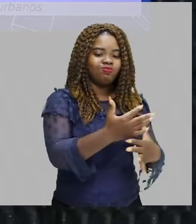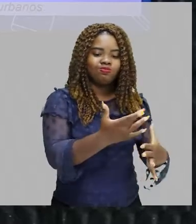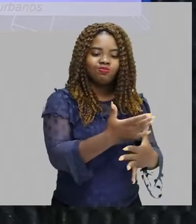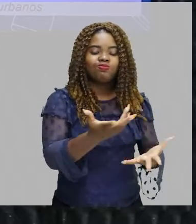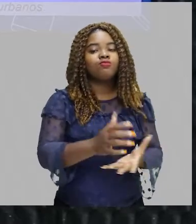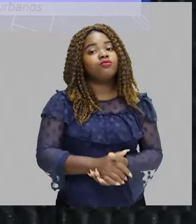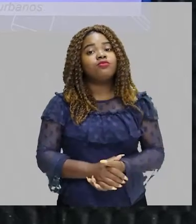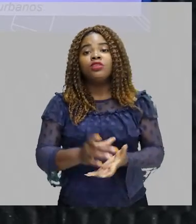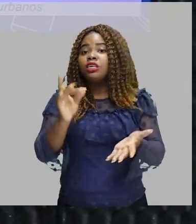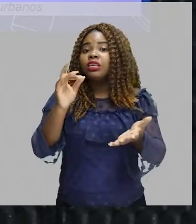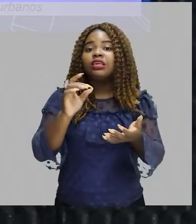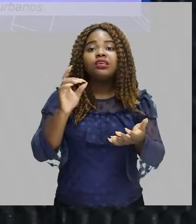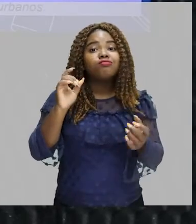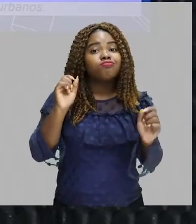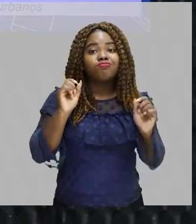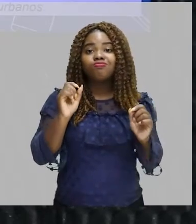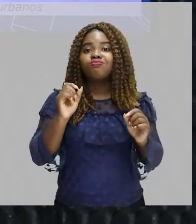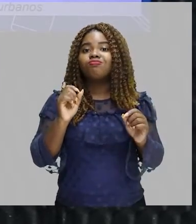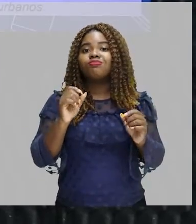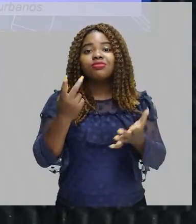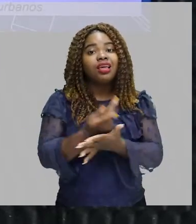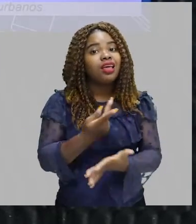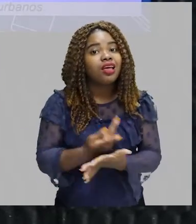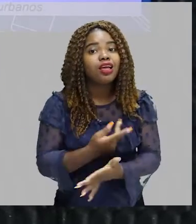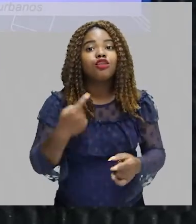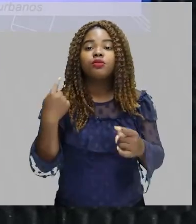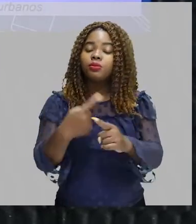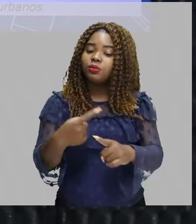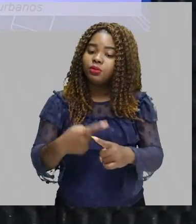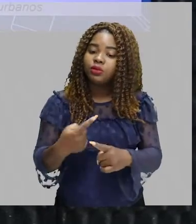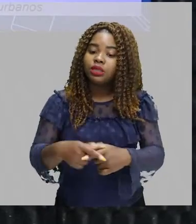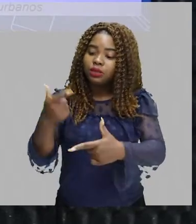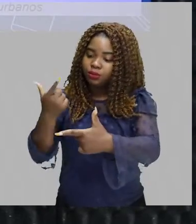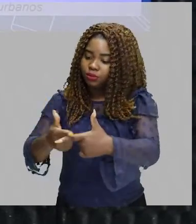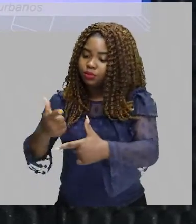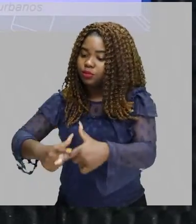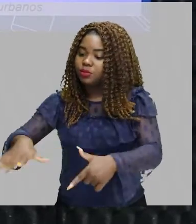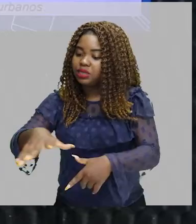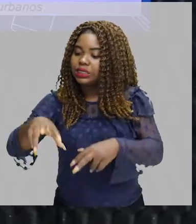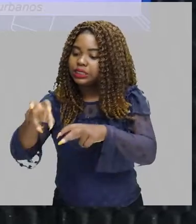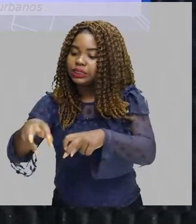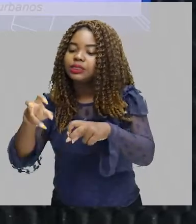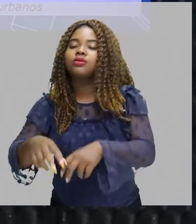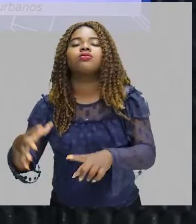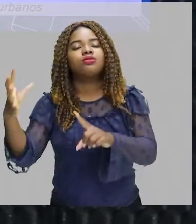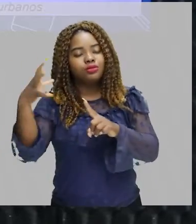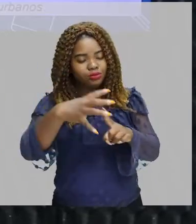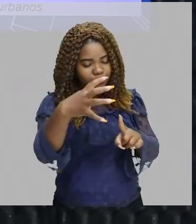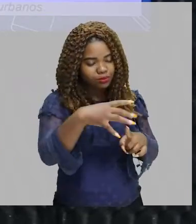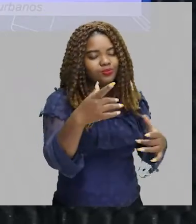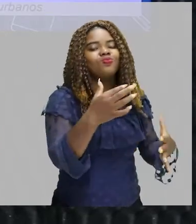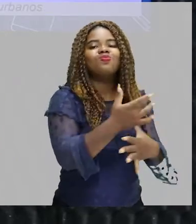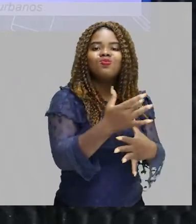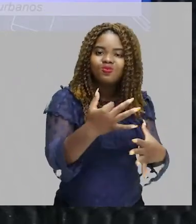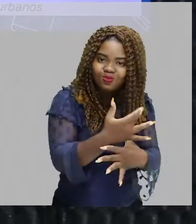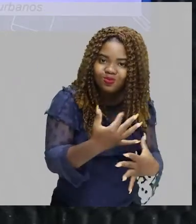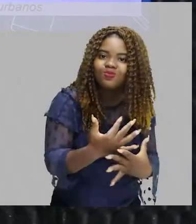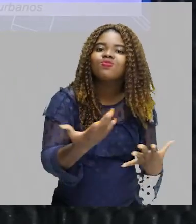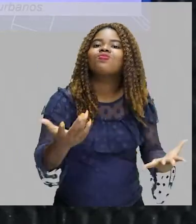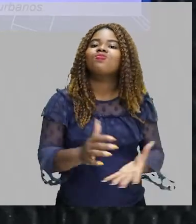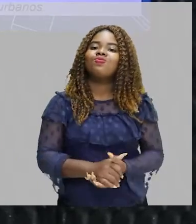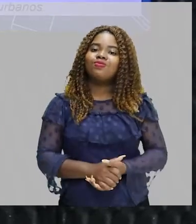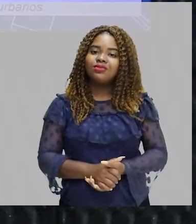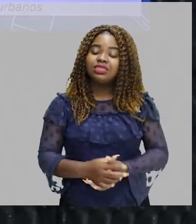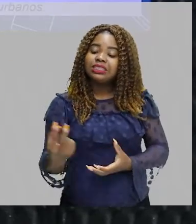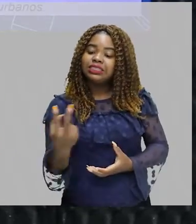verdade. Né? Nós vivemos em uma sociedade onde a problemática rural vai influenciar diretamente na problemática urbana e